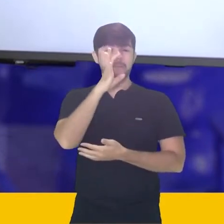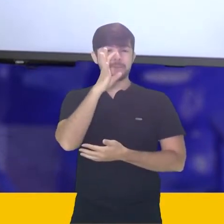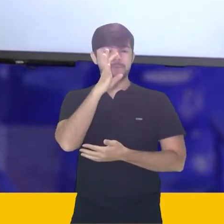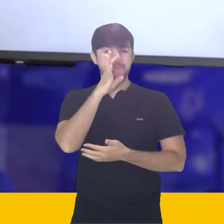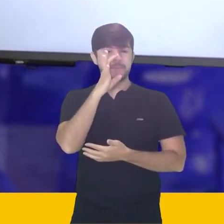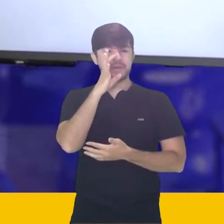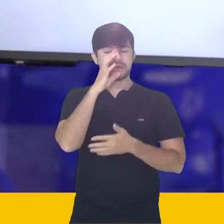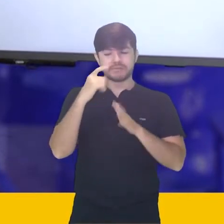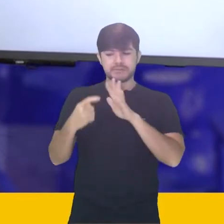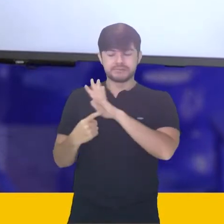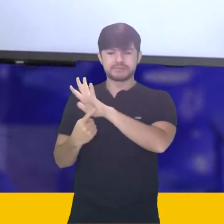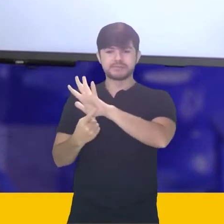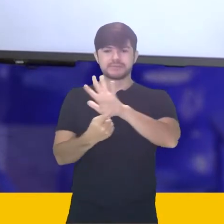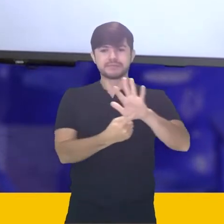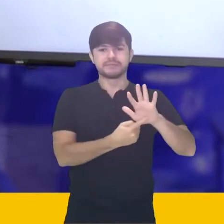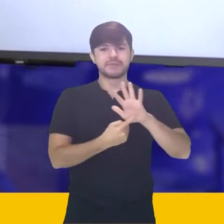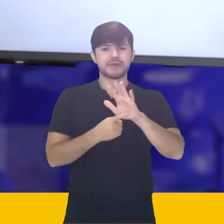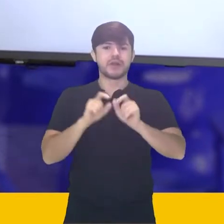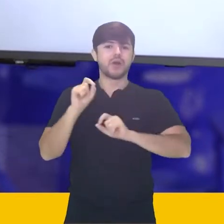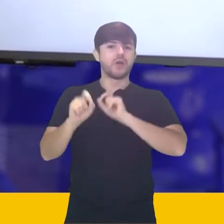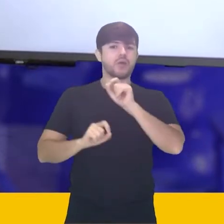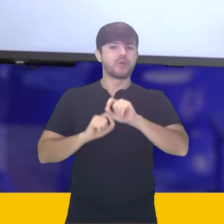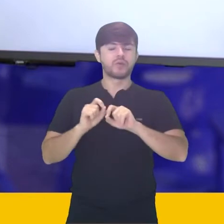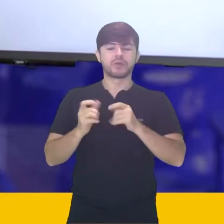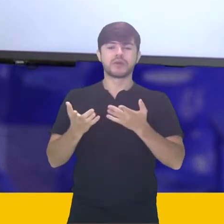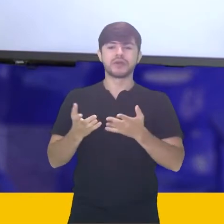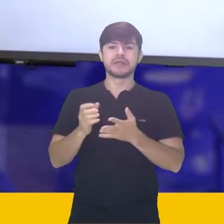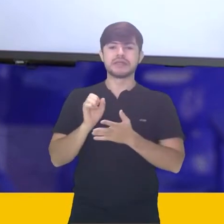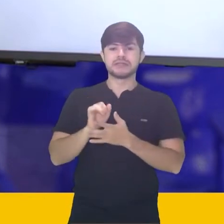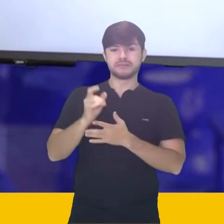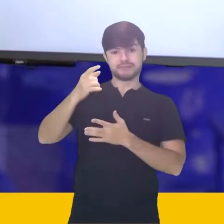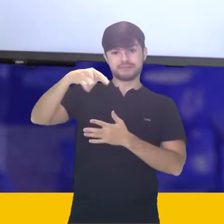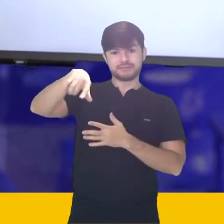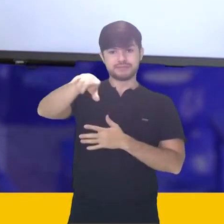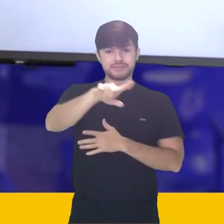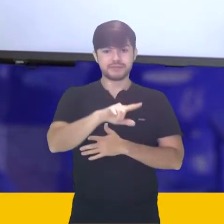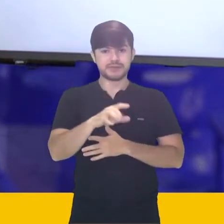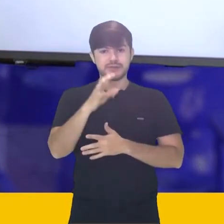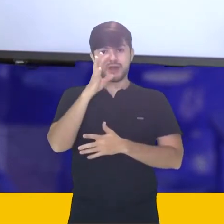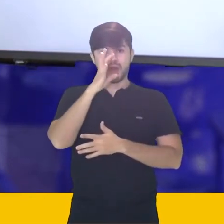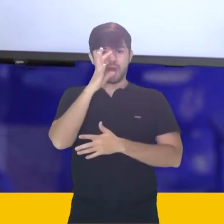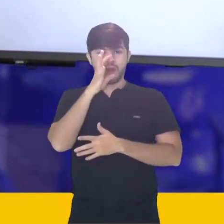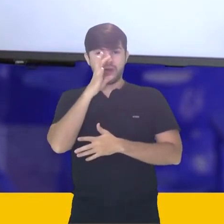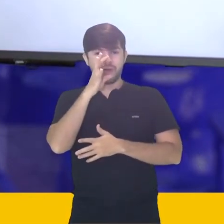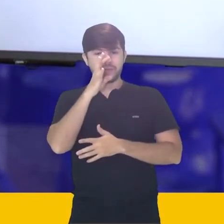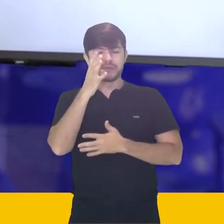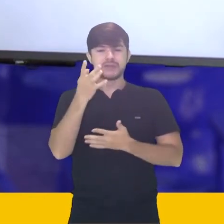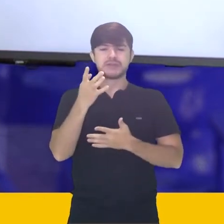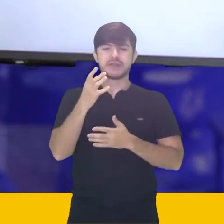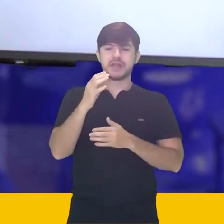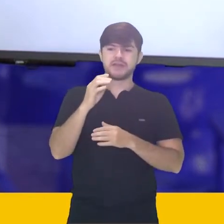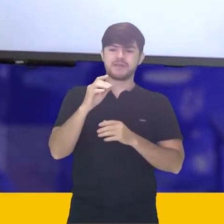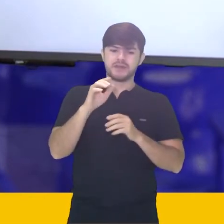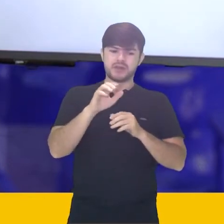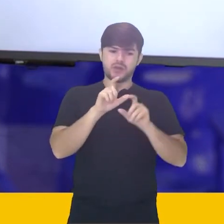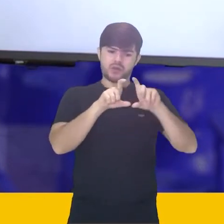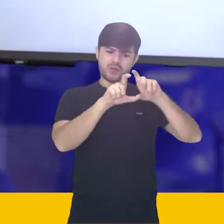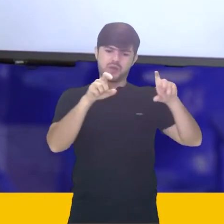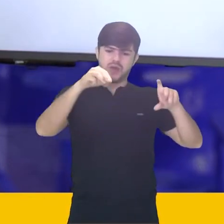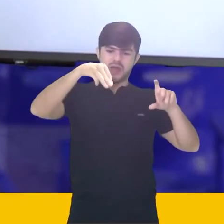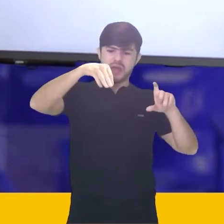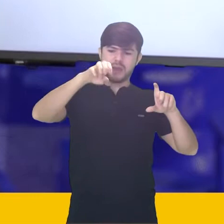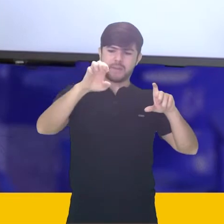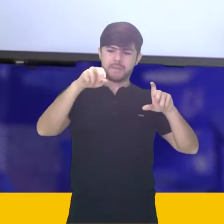isso aparece no texto. Então eu quero que você, quando você fez sua leitura, observe lá quando ele fala menos desenvolvido